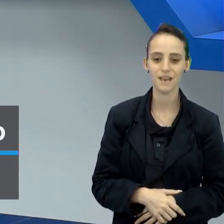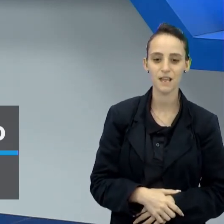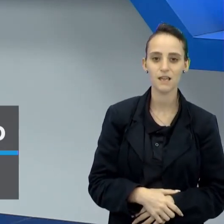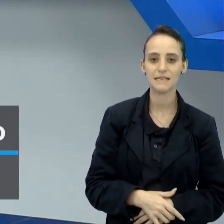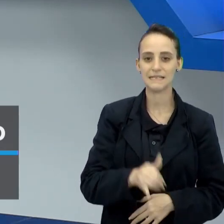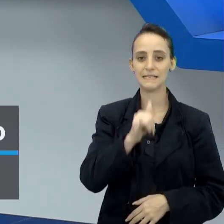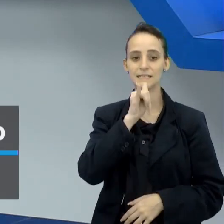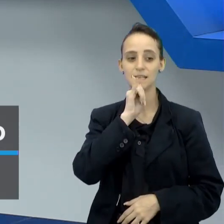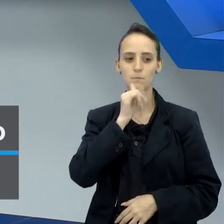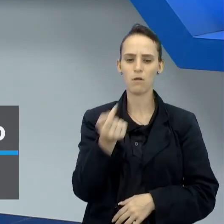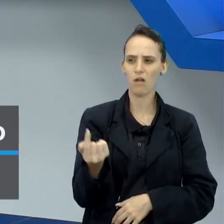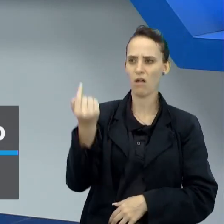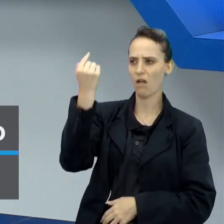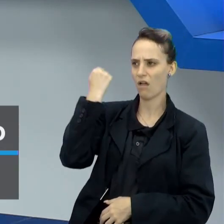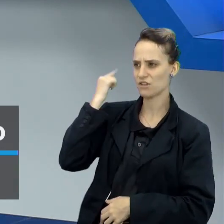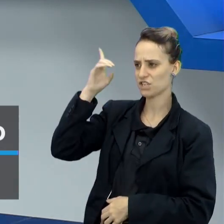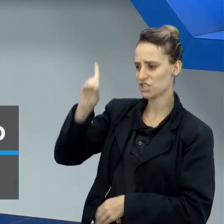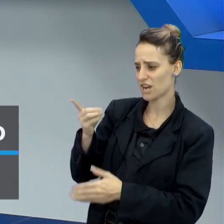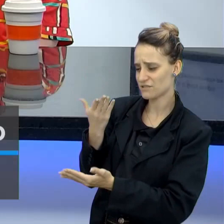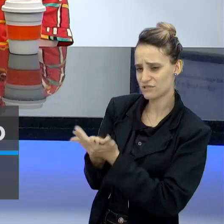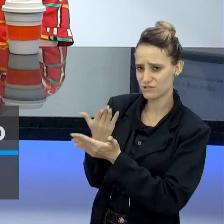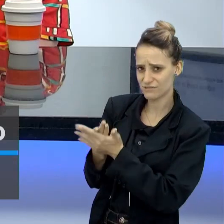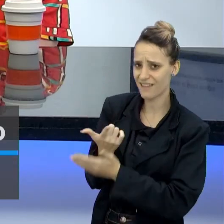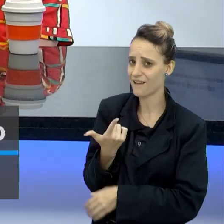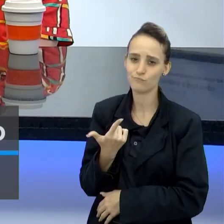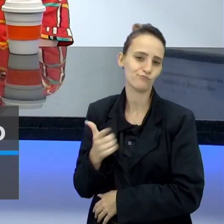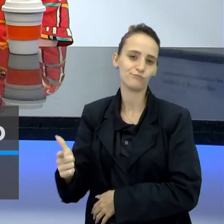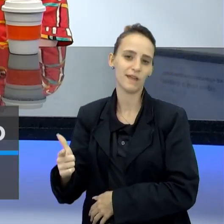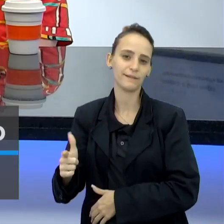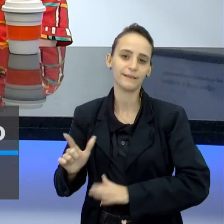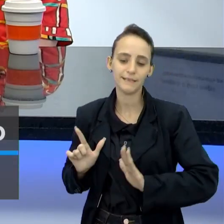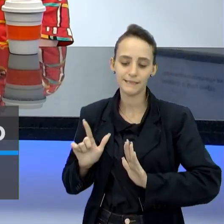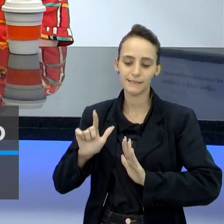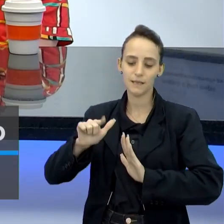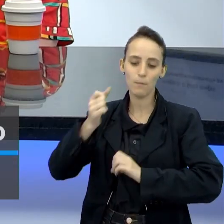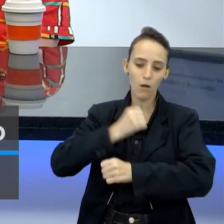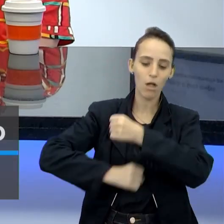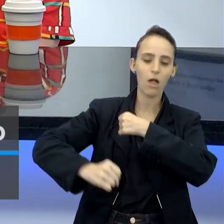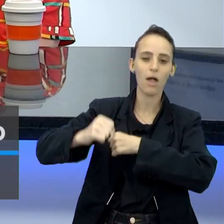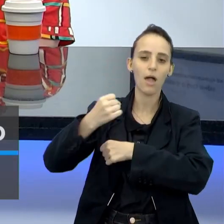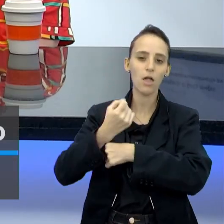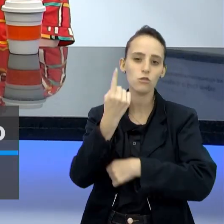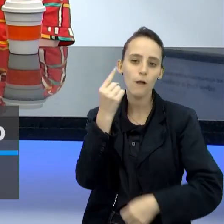a estudar, o direito a votar. Em 1916, as